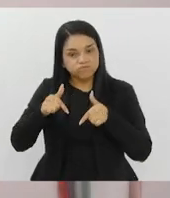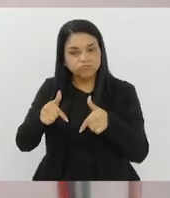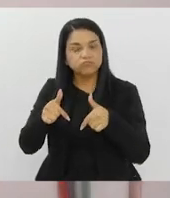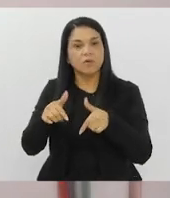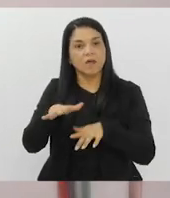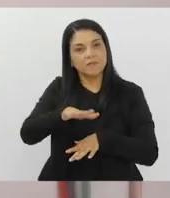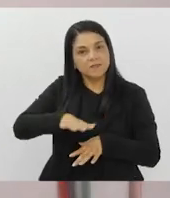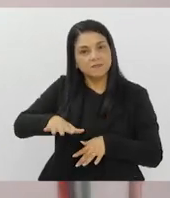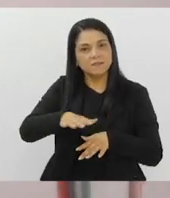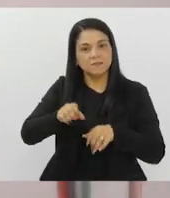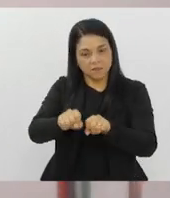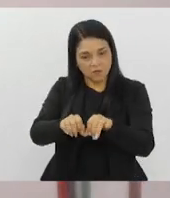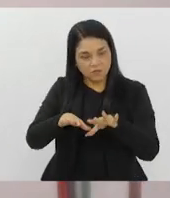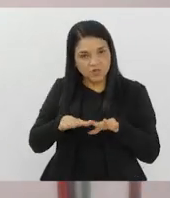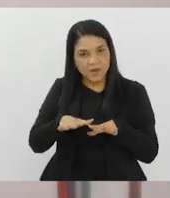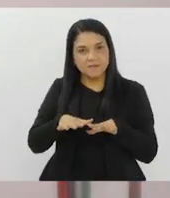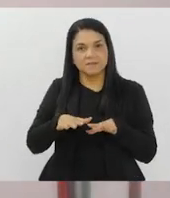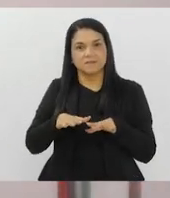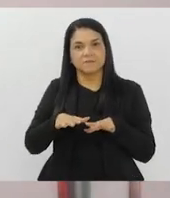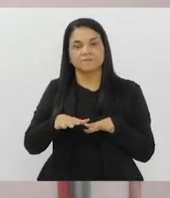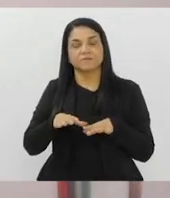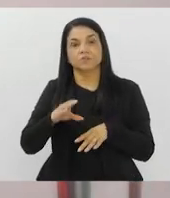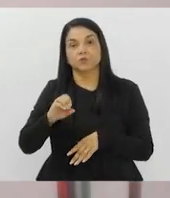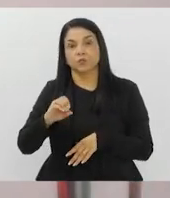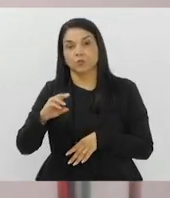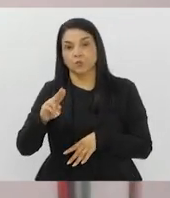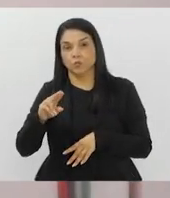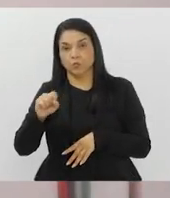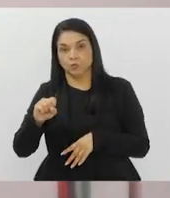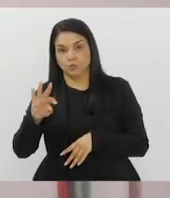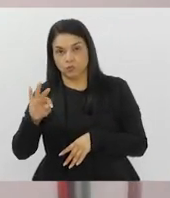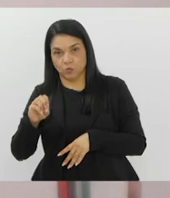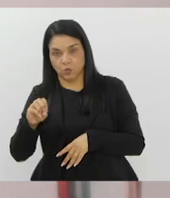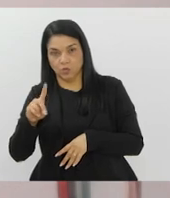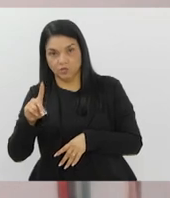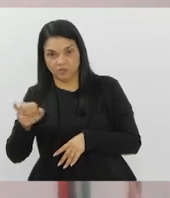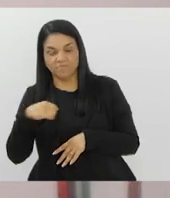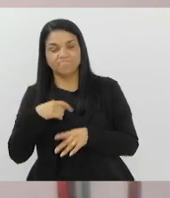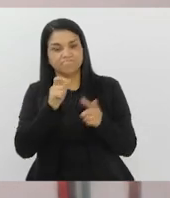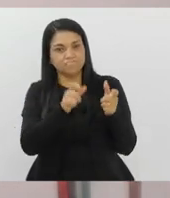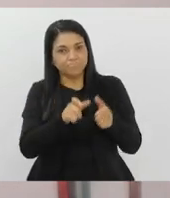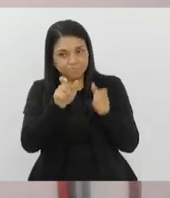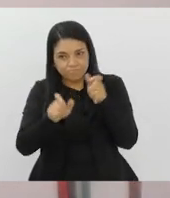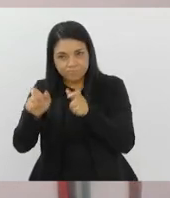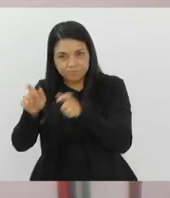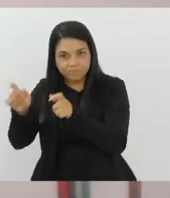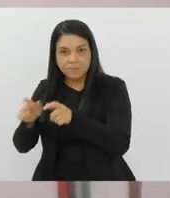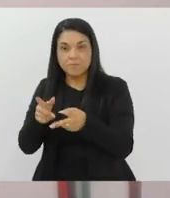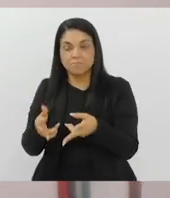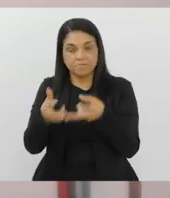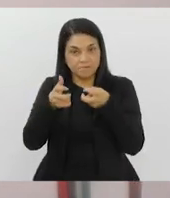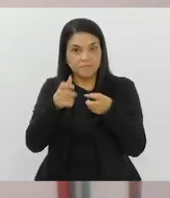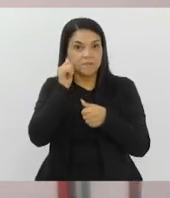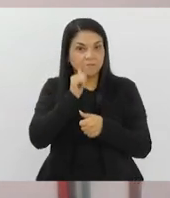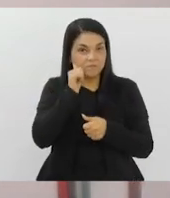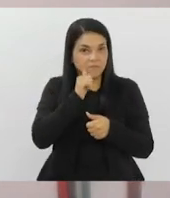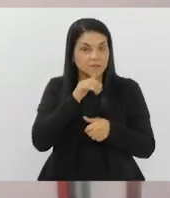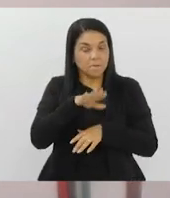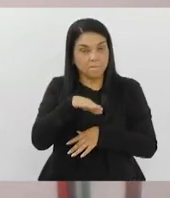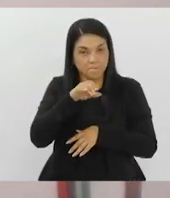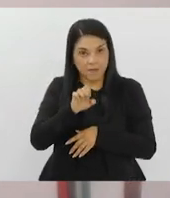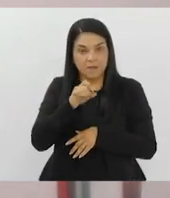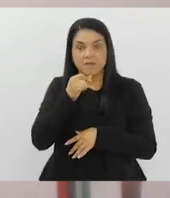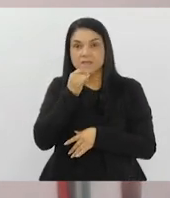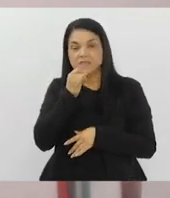contexto das audiências de custódia e a gente percebe que há muitas mulheres mães, né? O Marco Legal da Primeira Infância, por exemplo,